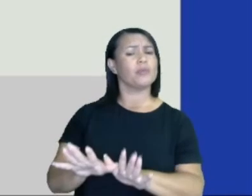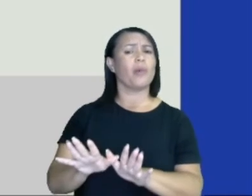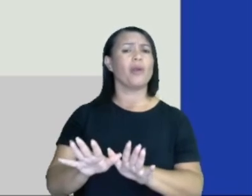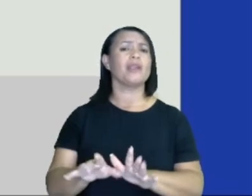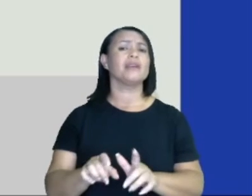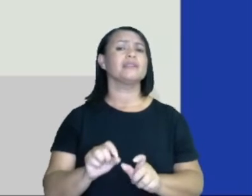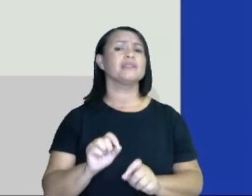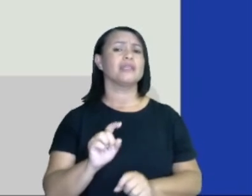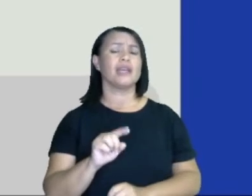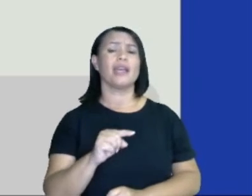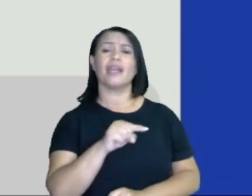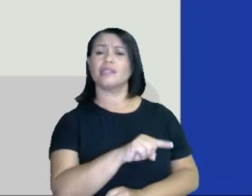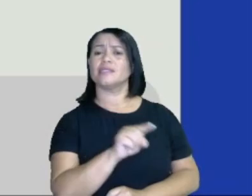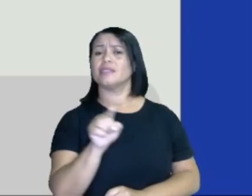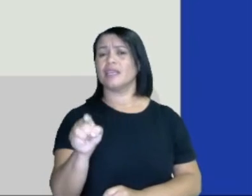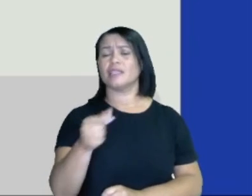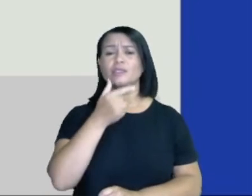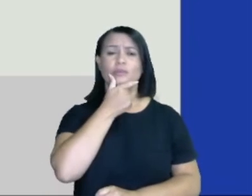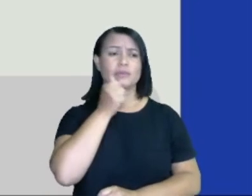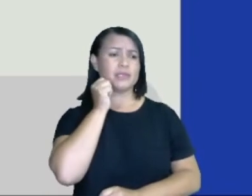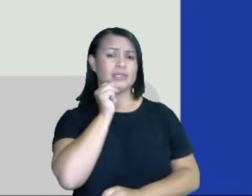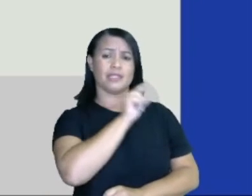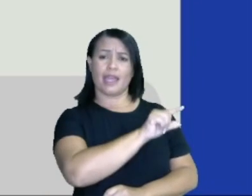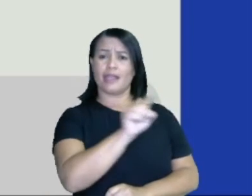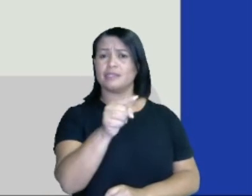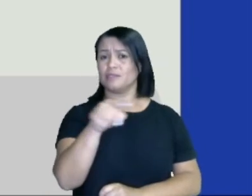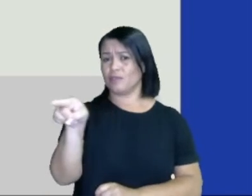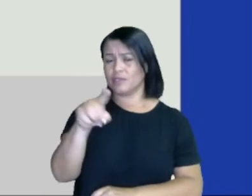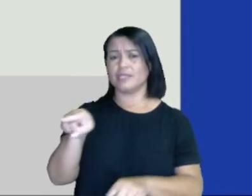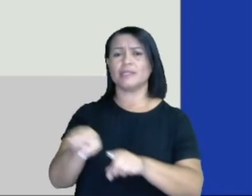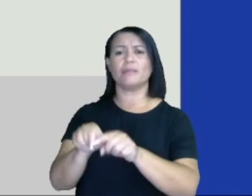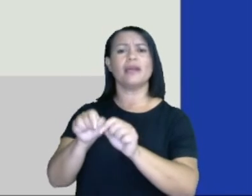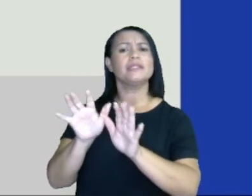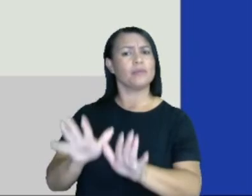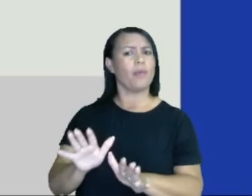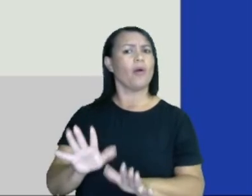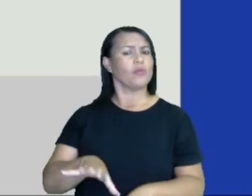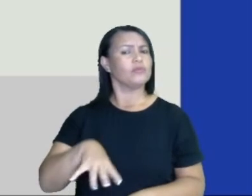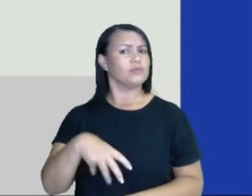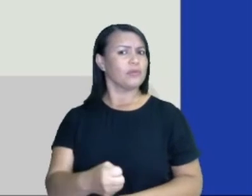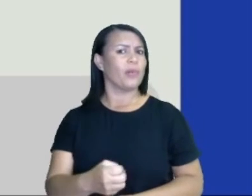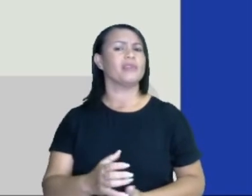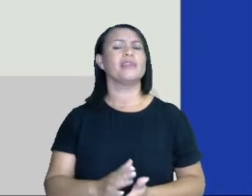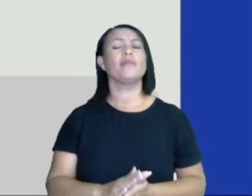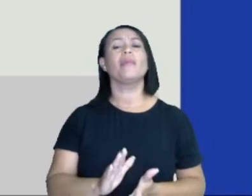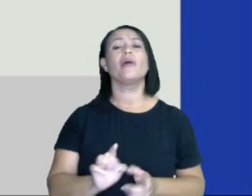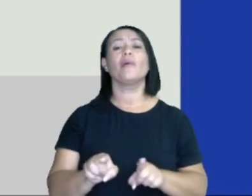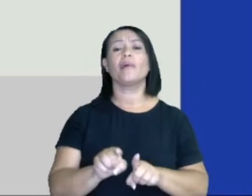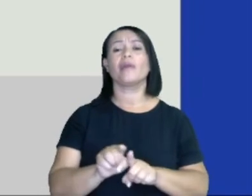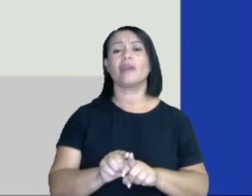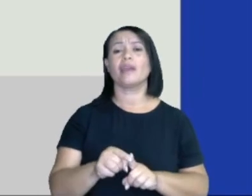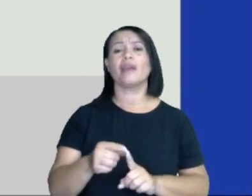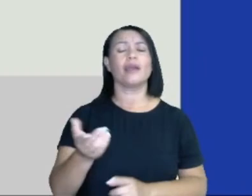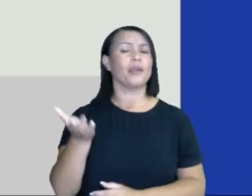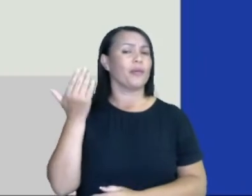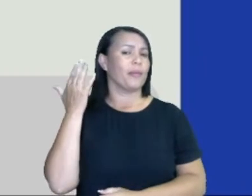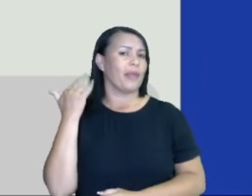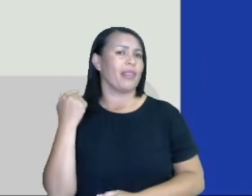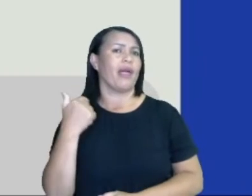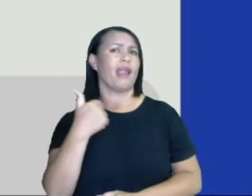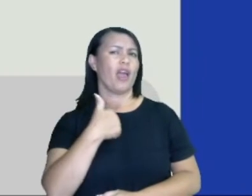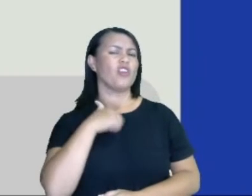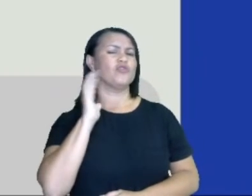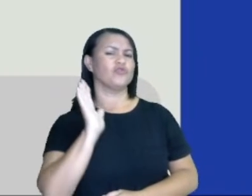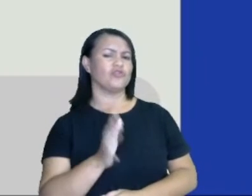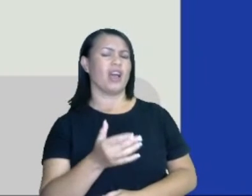ponéis, ellos, ellas y ustedes se ponen. E no pretérito, eu me puse,